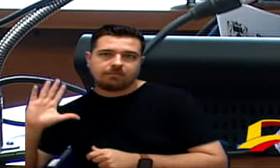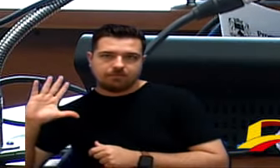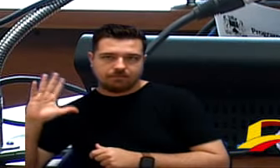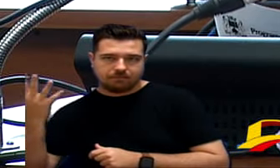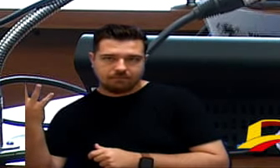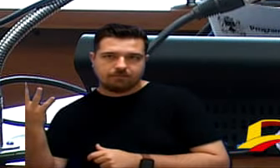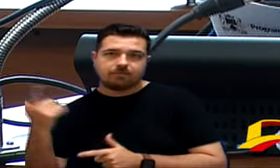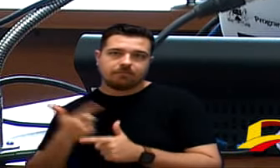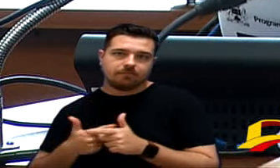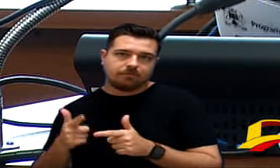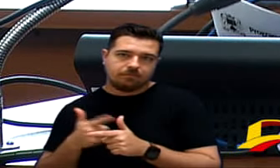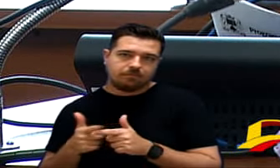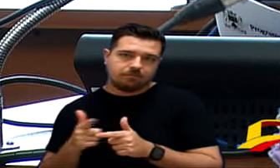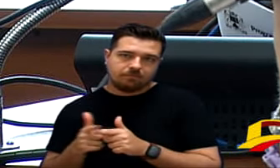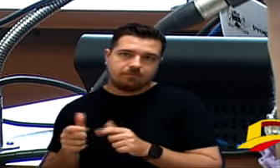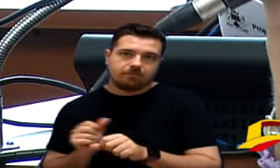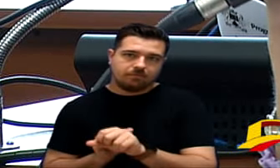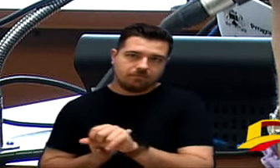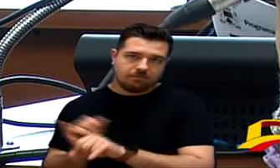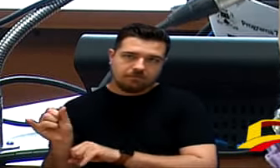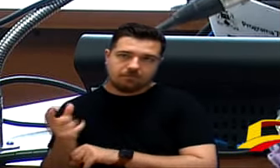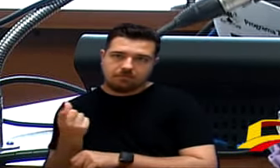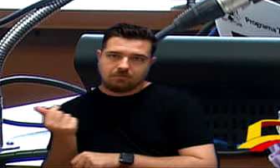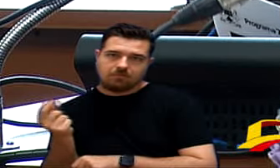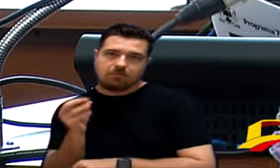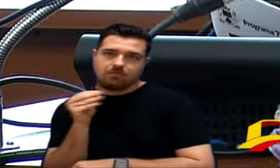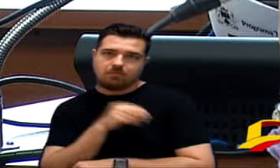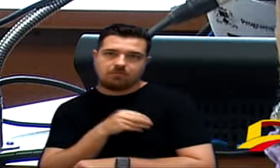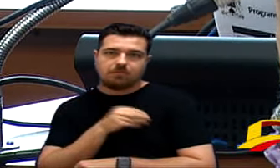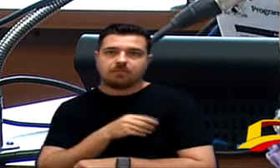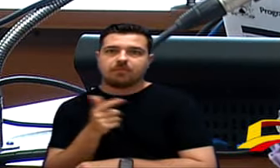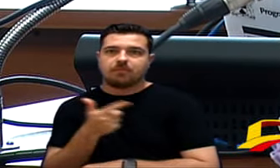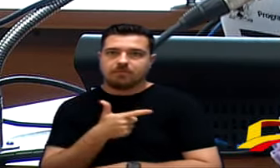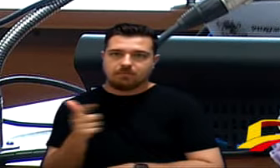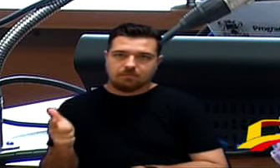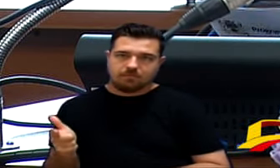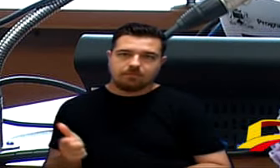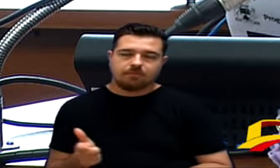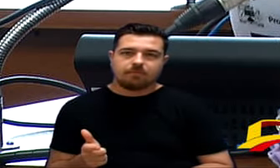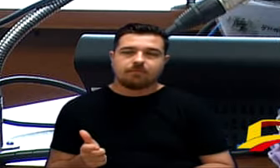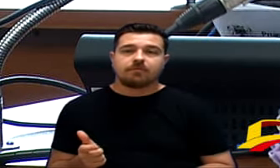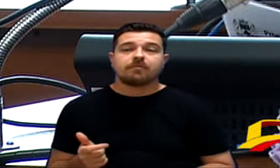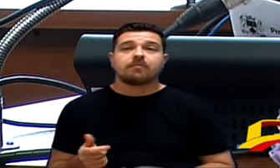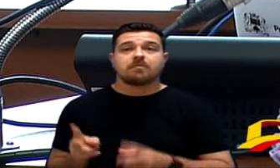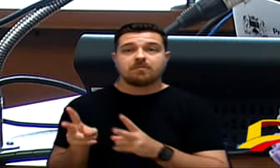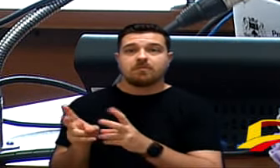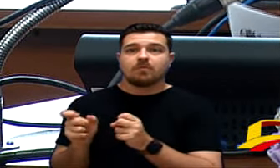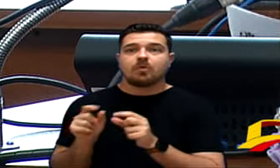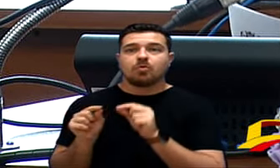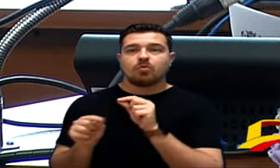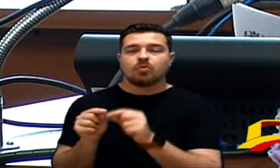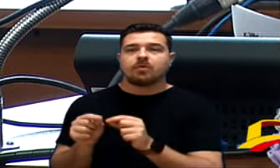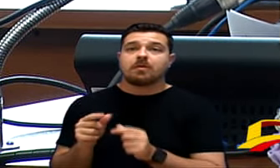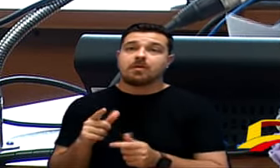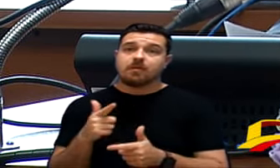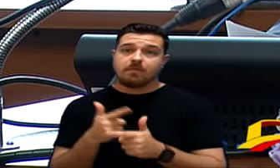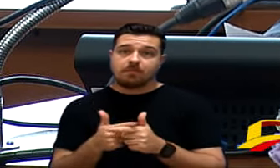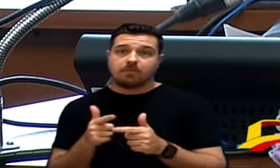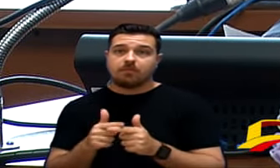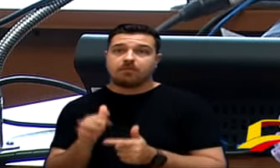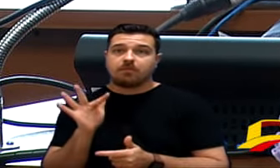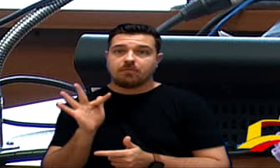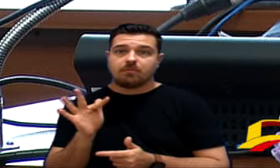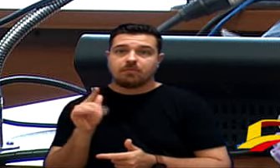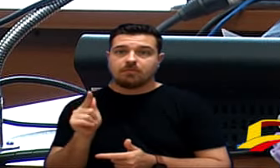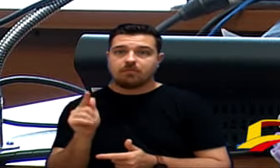trabalhadoras que foram aí não tiveram seu salário né Eh pago eu percebi que também tinha problema com a